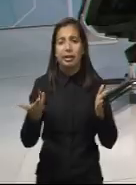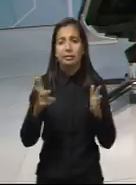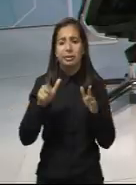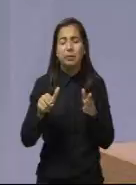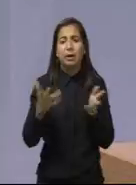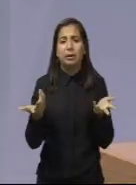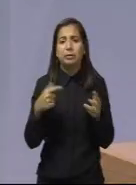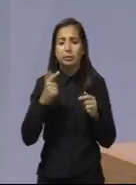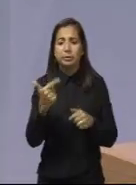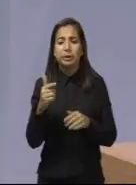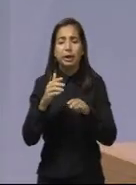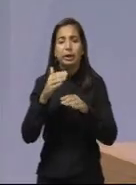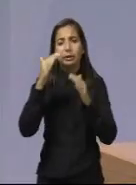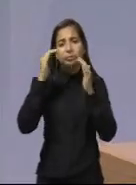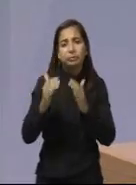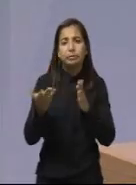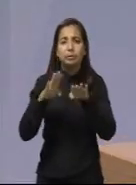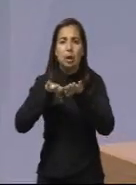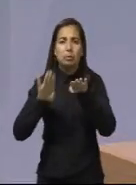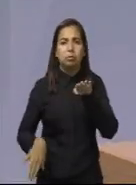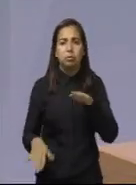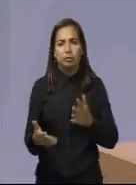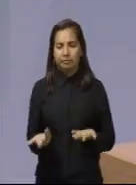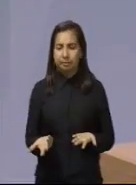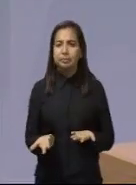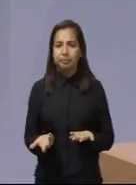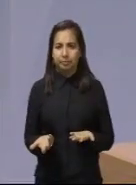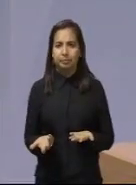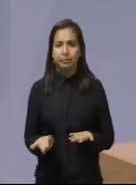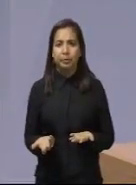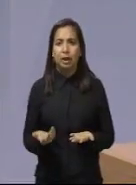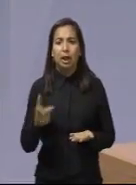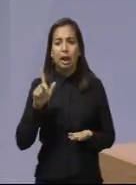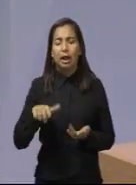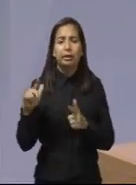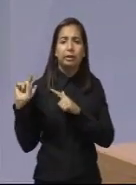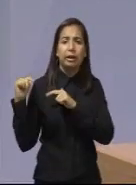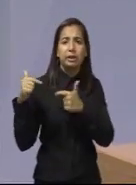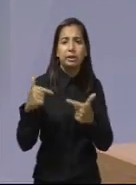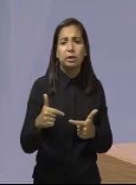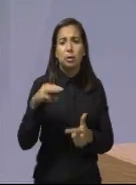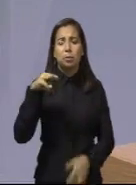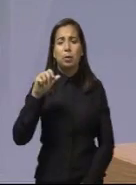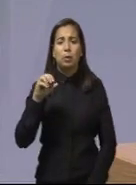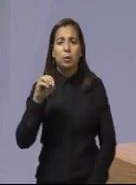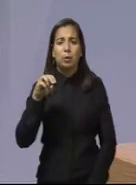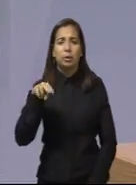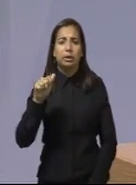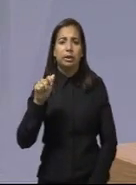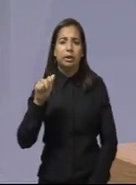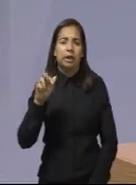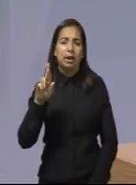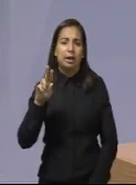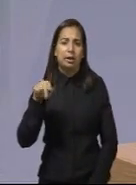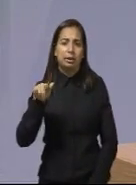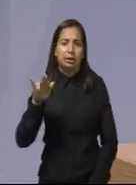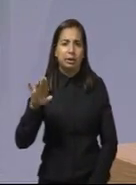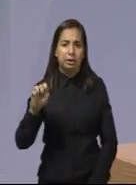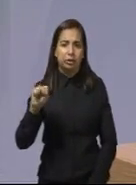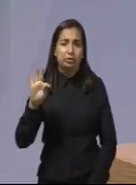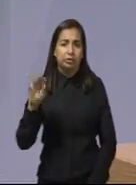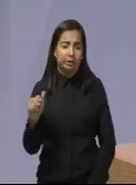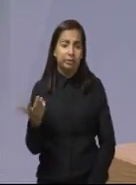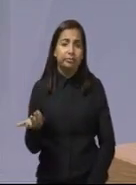da tradição, mas não querem a monarquia. É a tradição monarquista do que ela tem, vamos dizer, de ruim atualmente, mas é